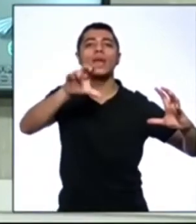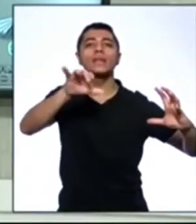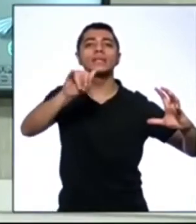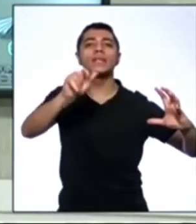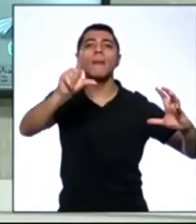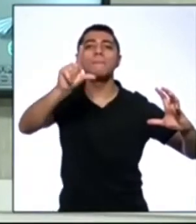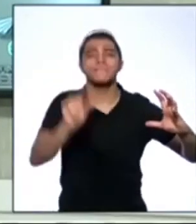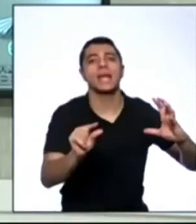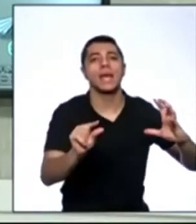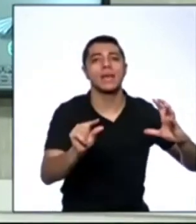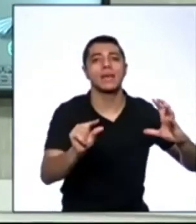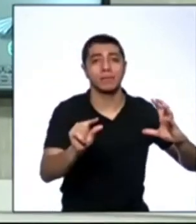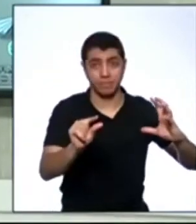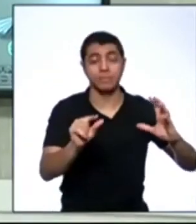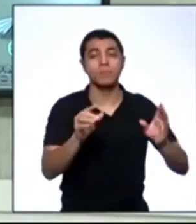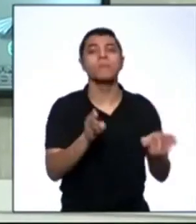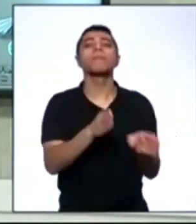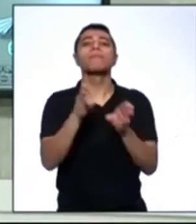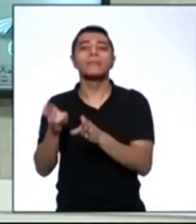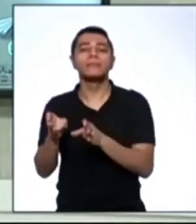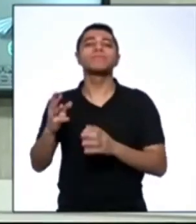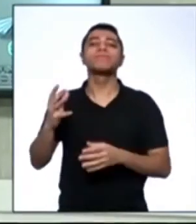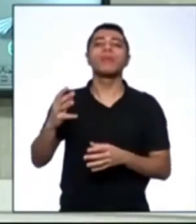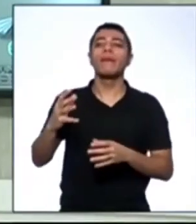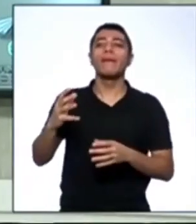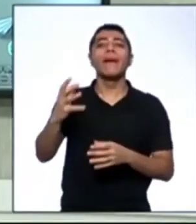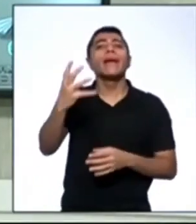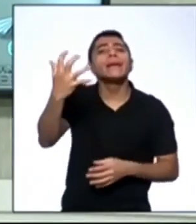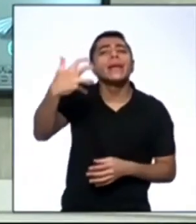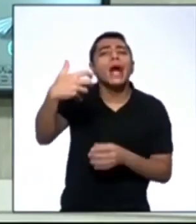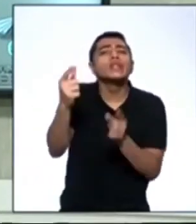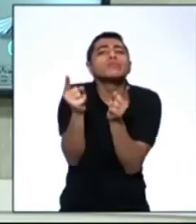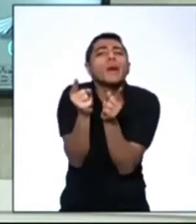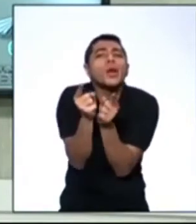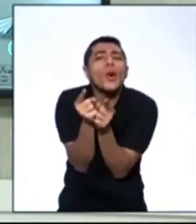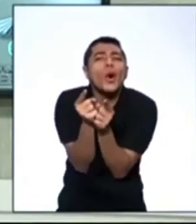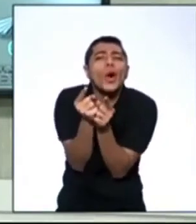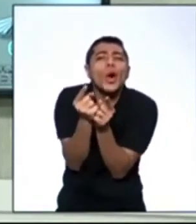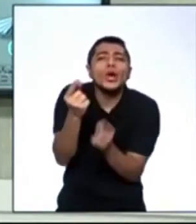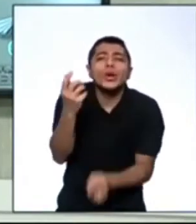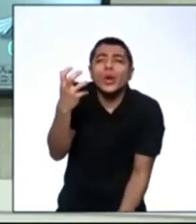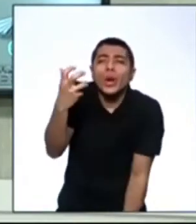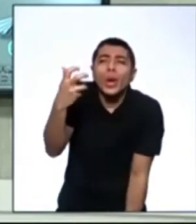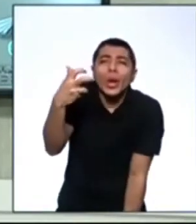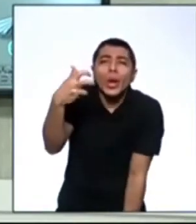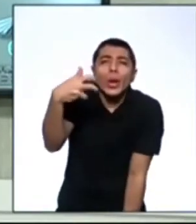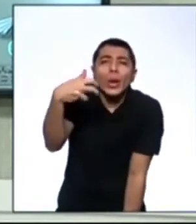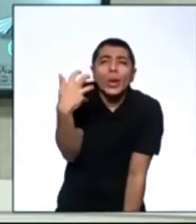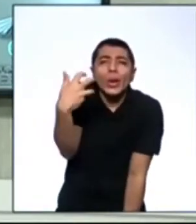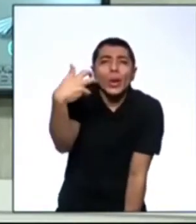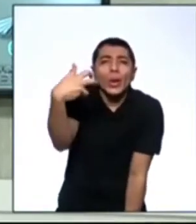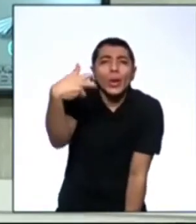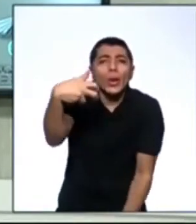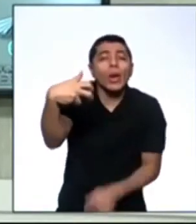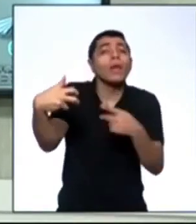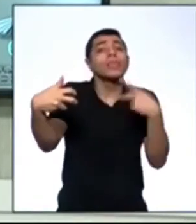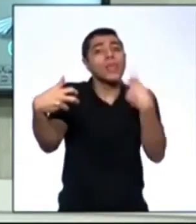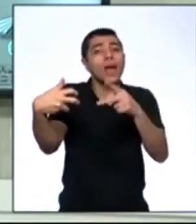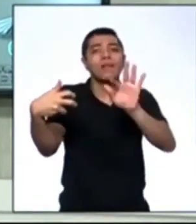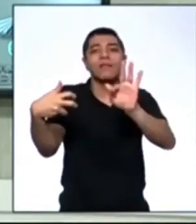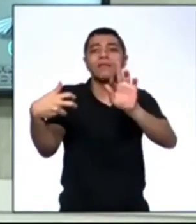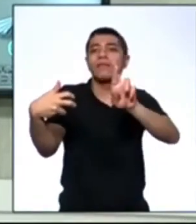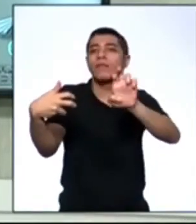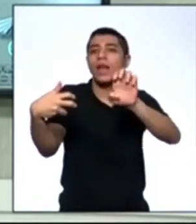a engrenagem é pequena, raio pequeno, o número de voltas é maior, a frequência é maior. É por isso que a B gira